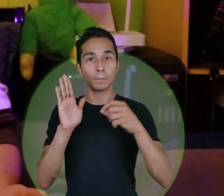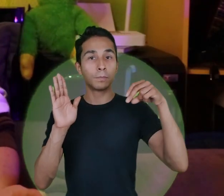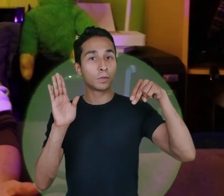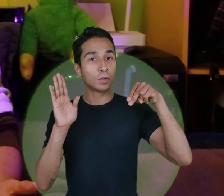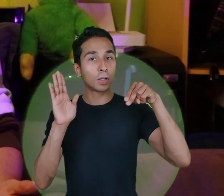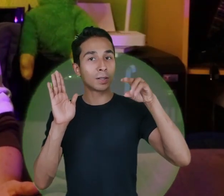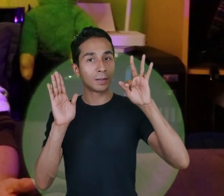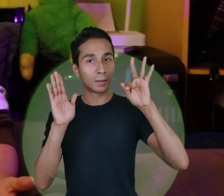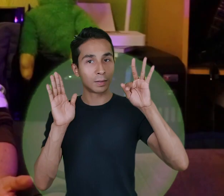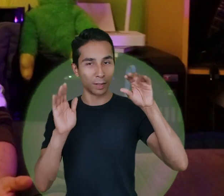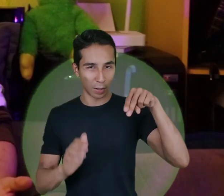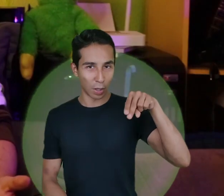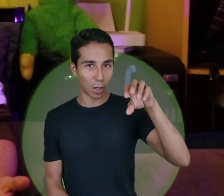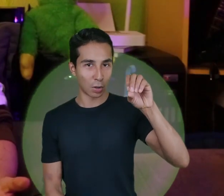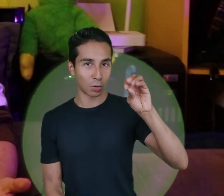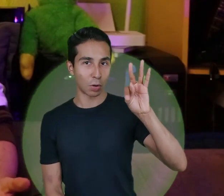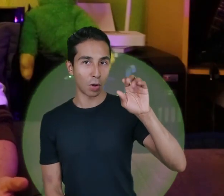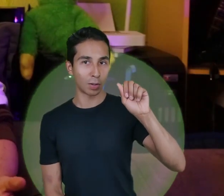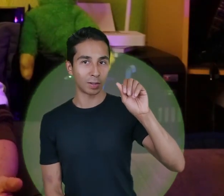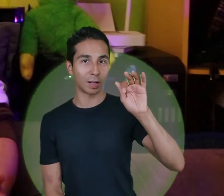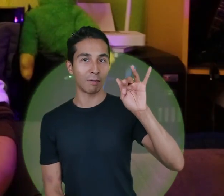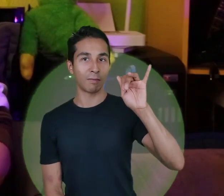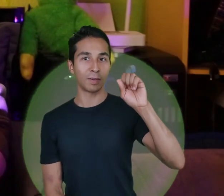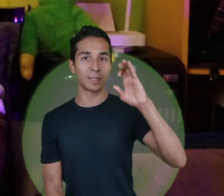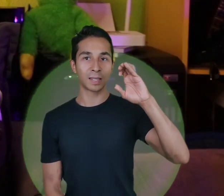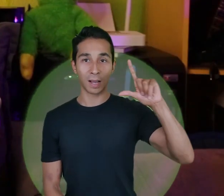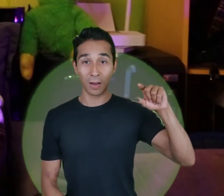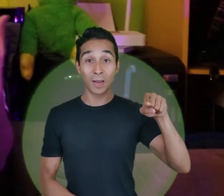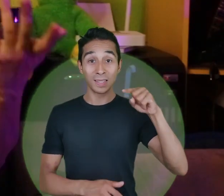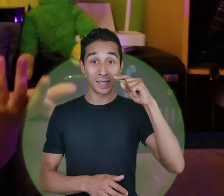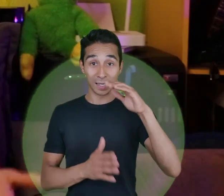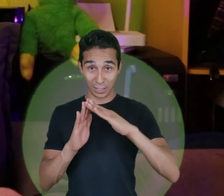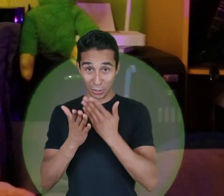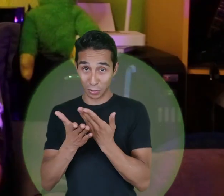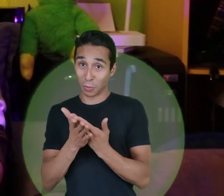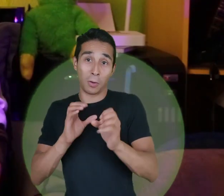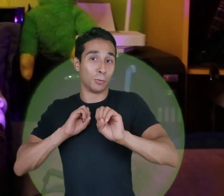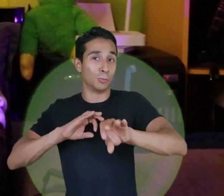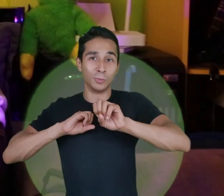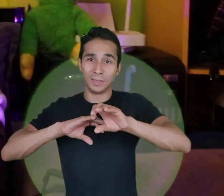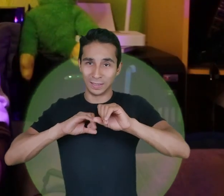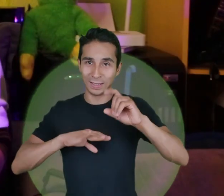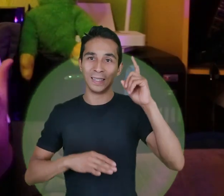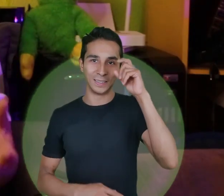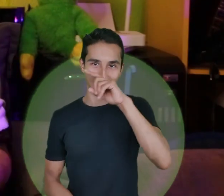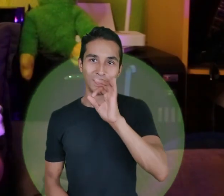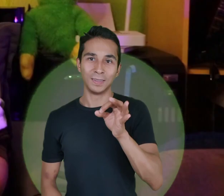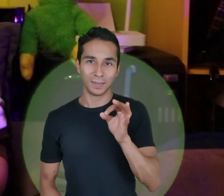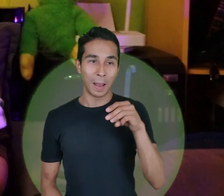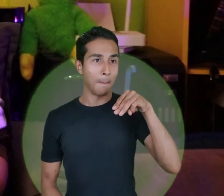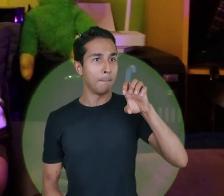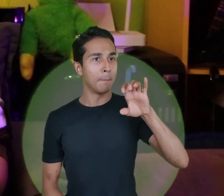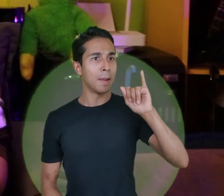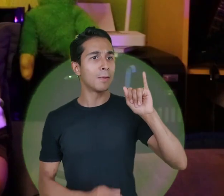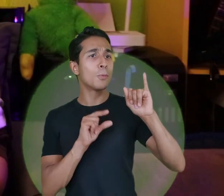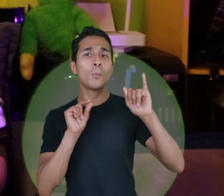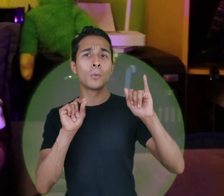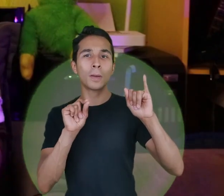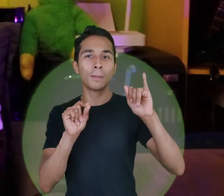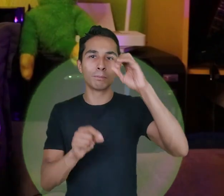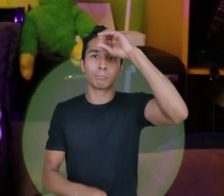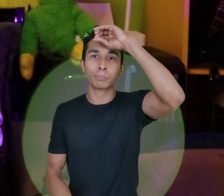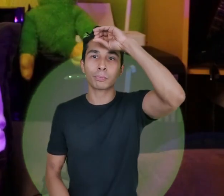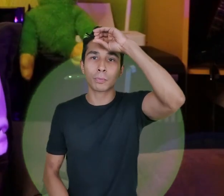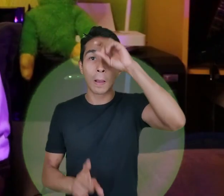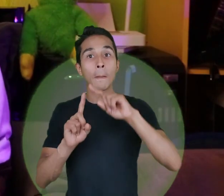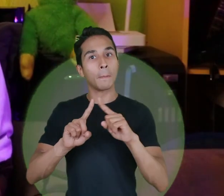emitir uma nota fiscal, a gente não aprende, né, a ser empreendedor, a gente não sabe o que é MEI. enfim, várias coisas, mas que você